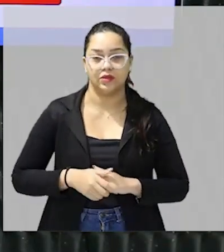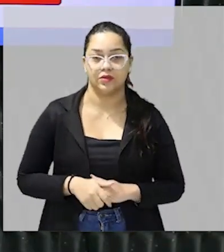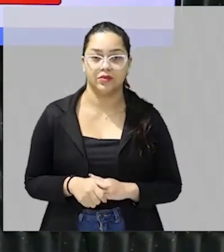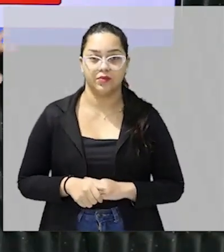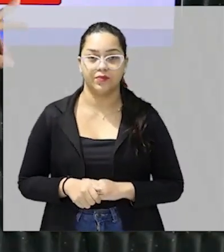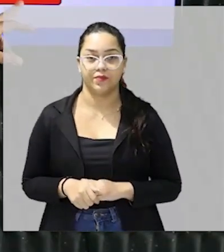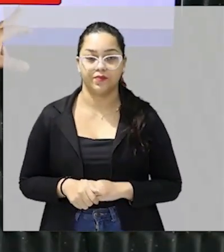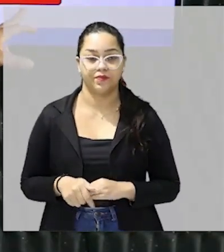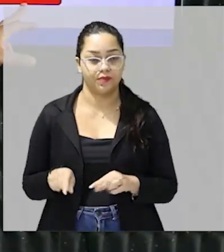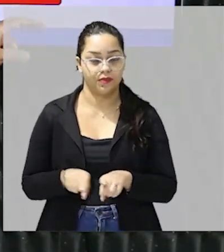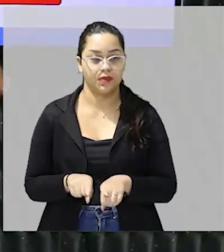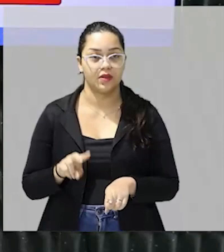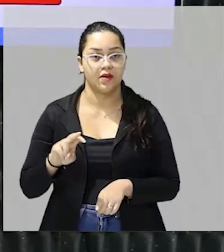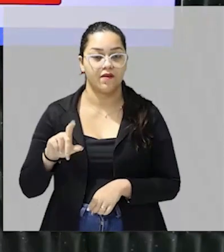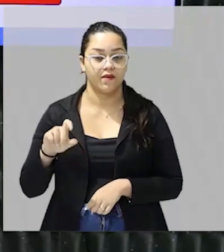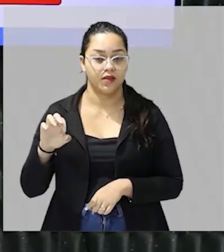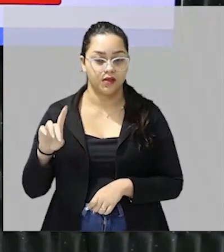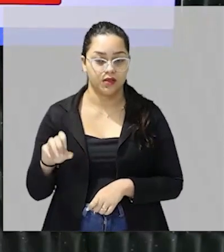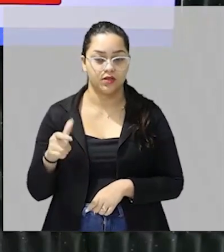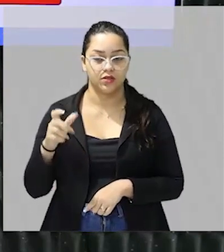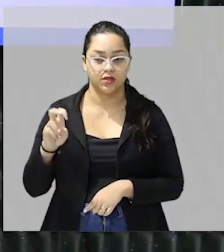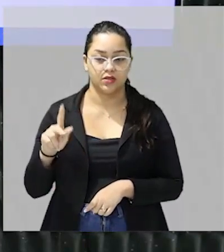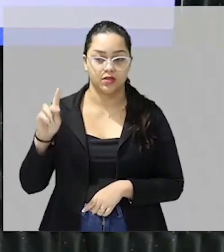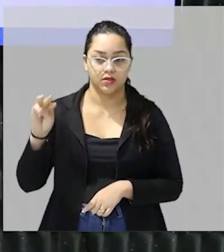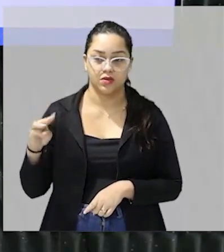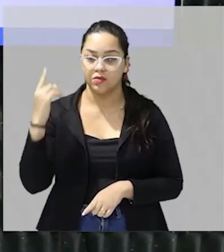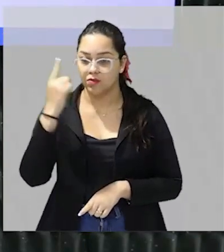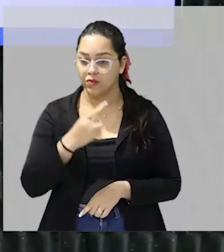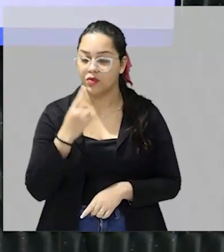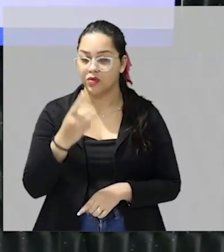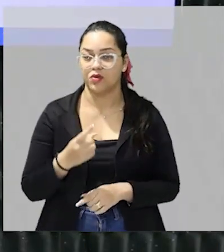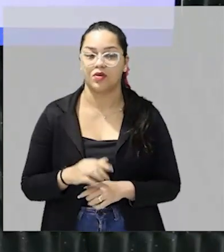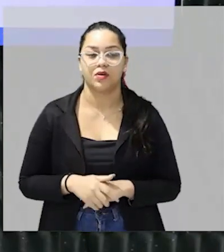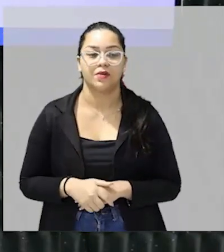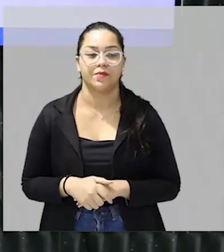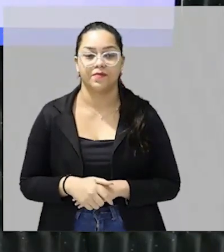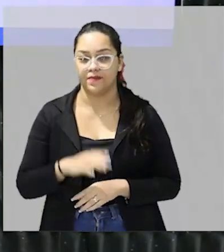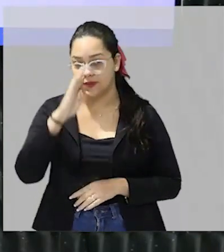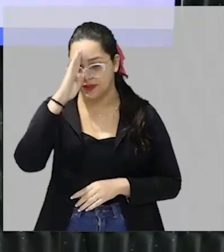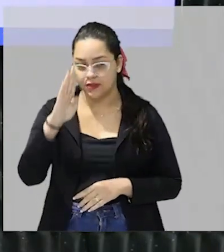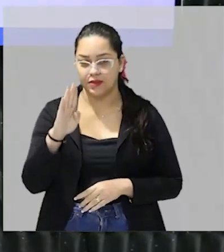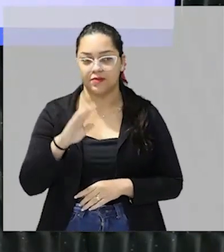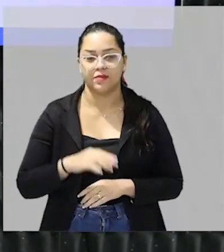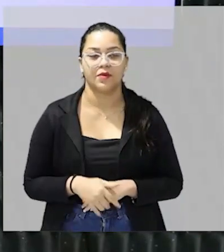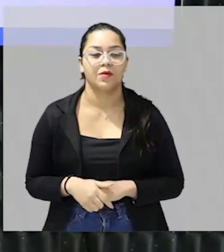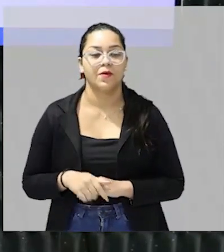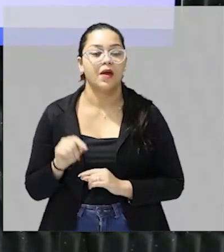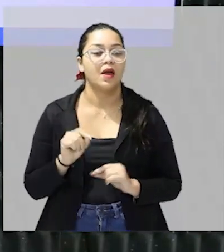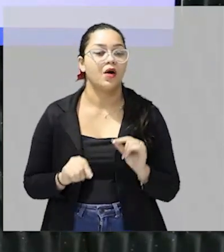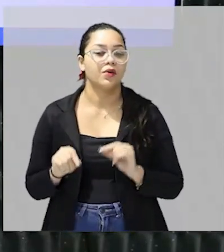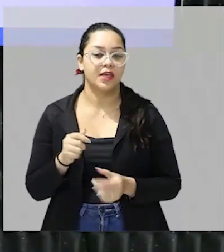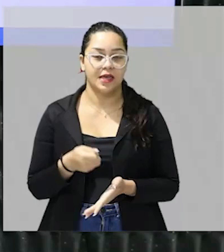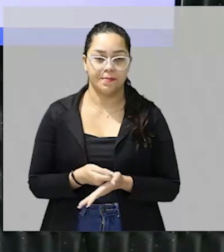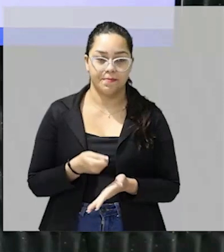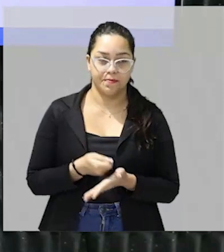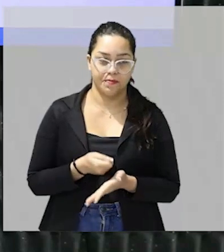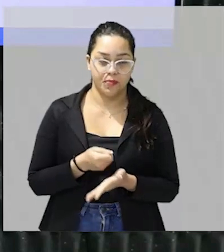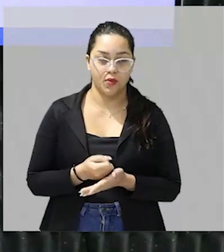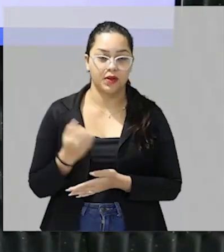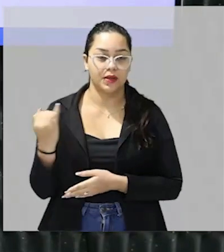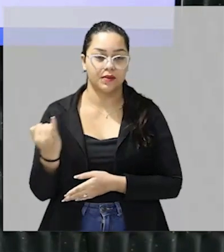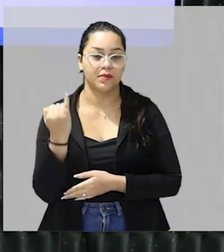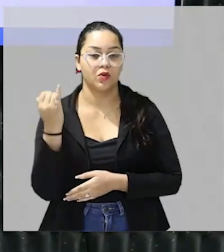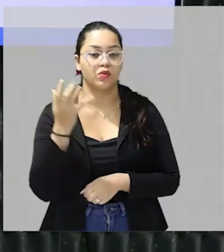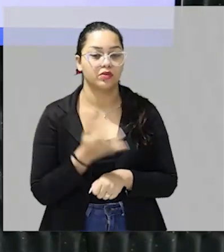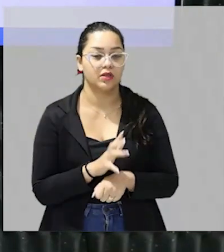atletismo, na velocidade de 15 km por hora. Princípio da especificidade é aquele que impõe como